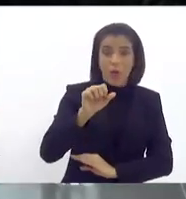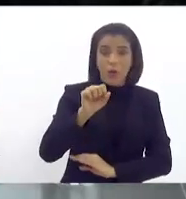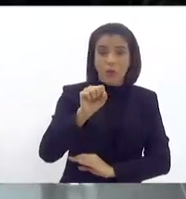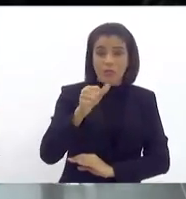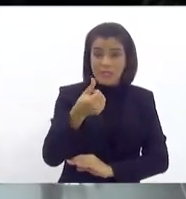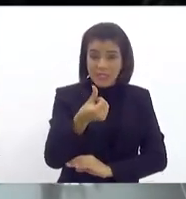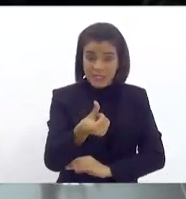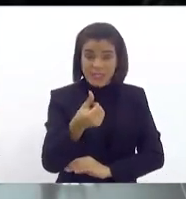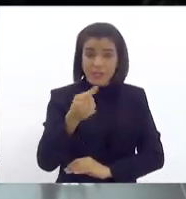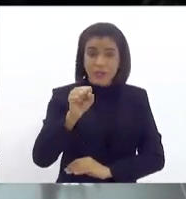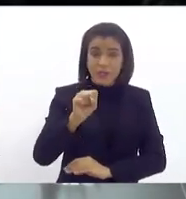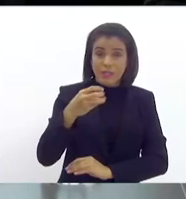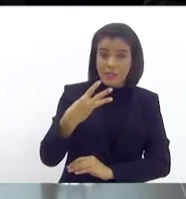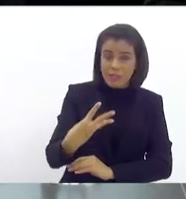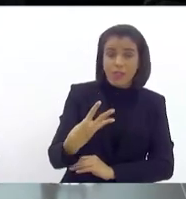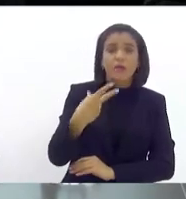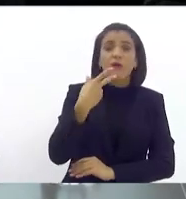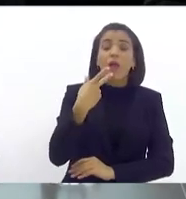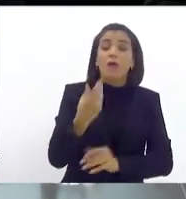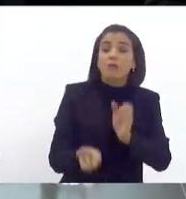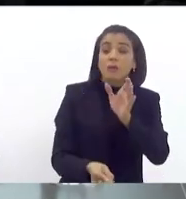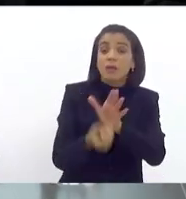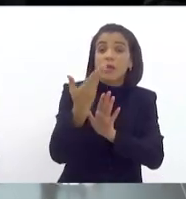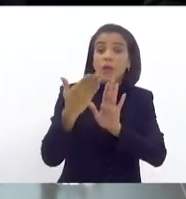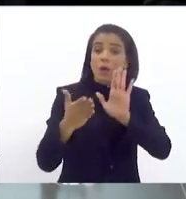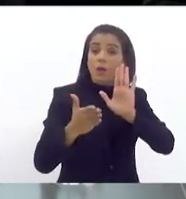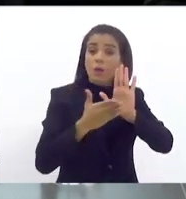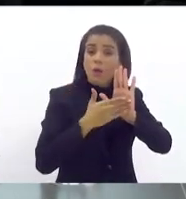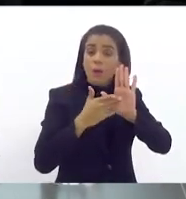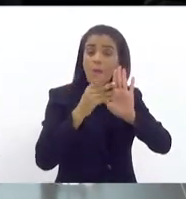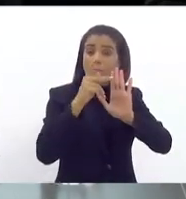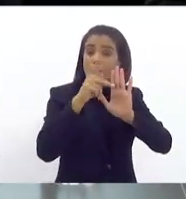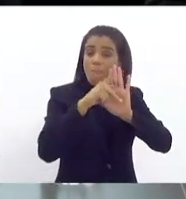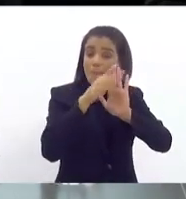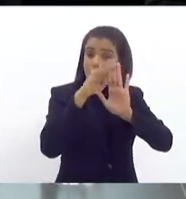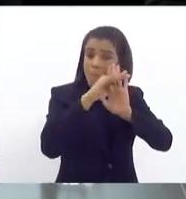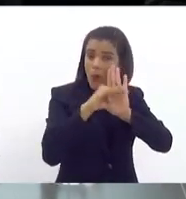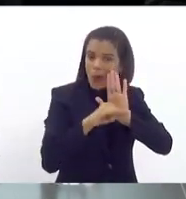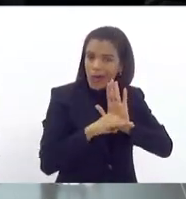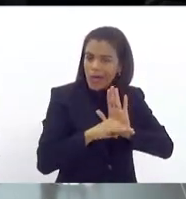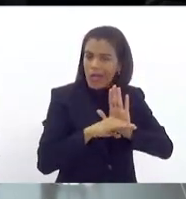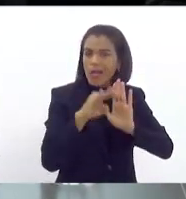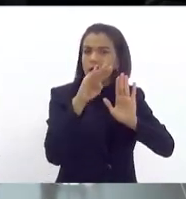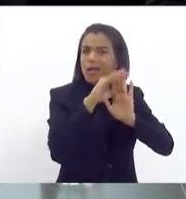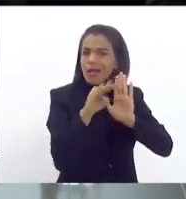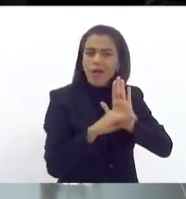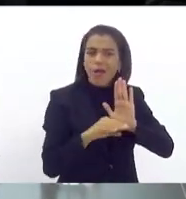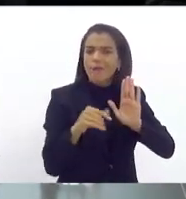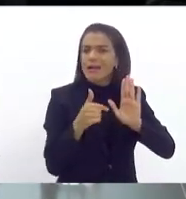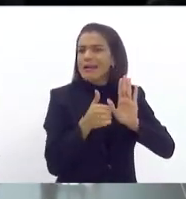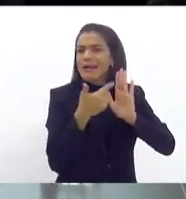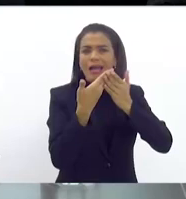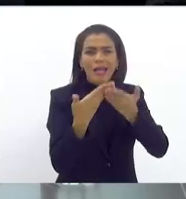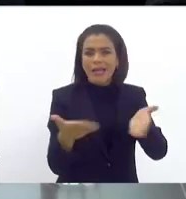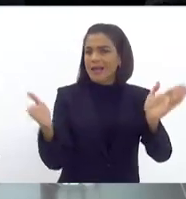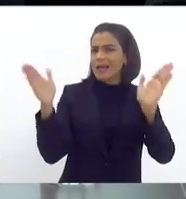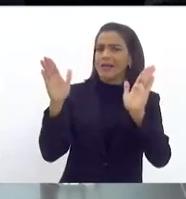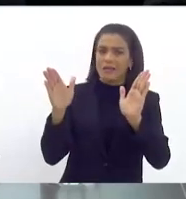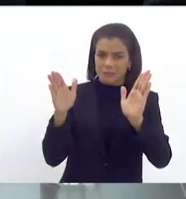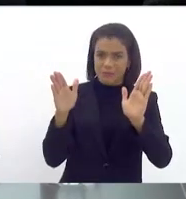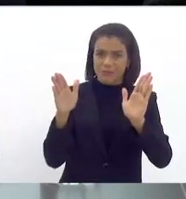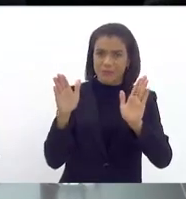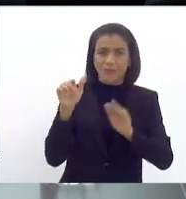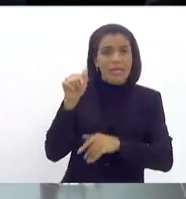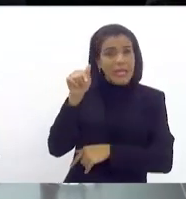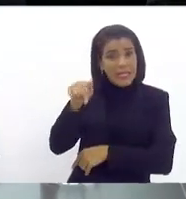7.883 institui um programa. Ora, a lei institui um programa. Programa é uma coisa ampla. Essa aqui